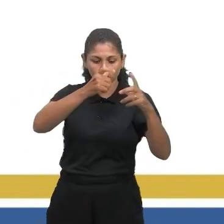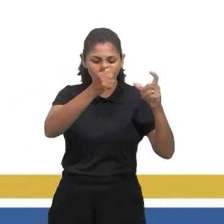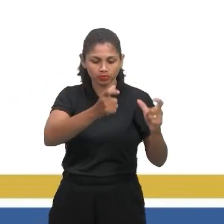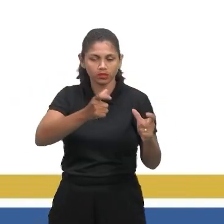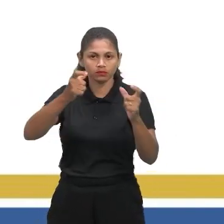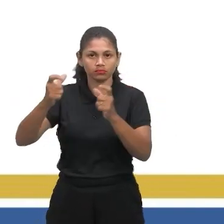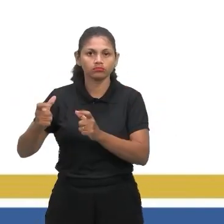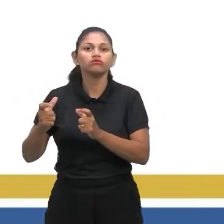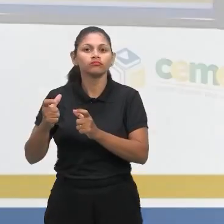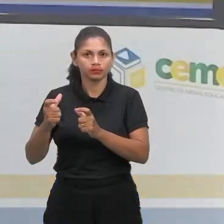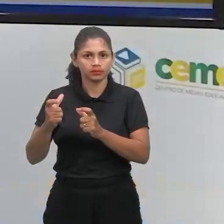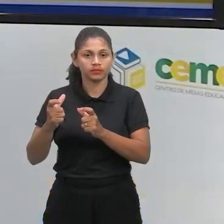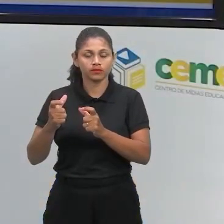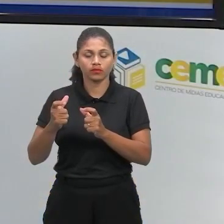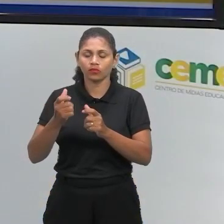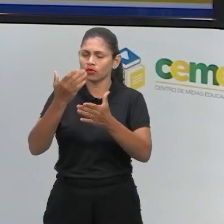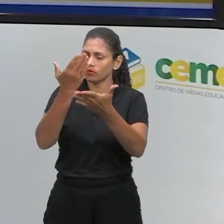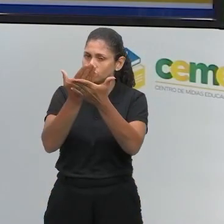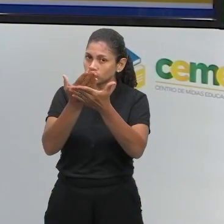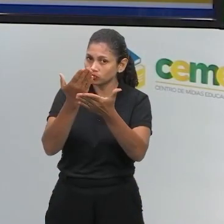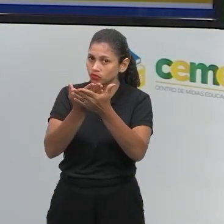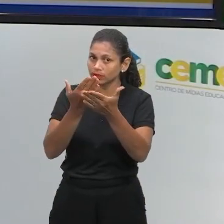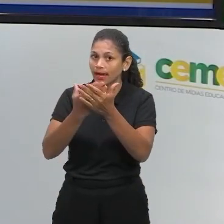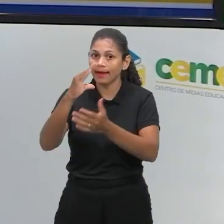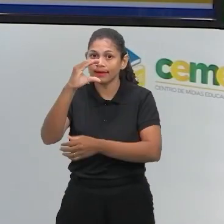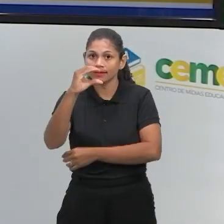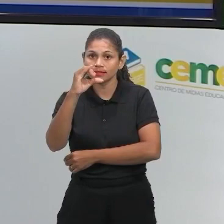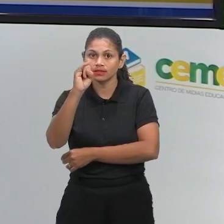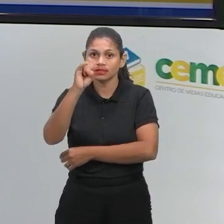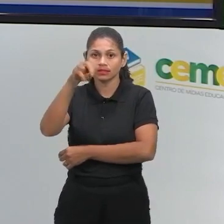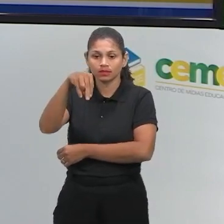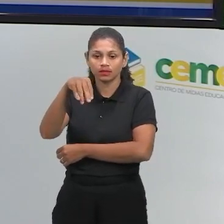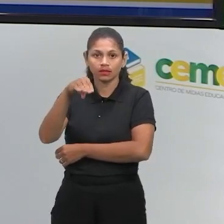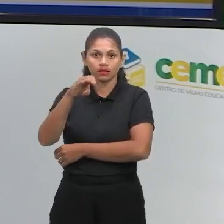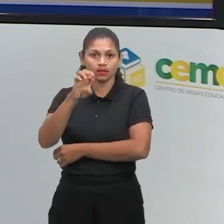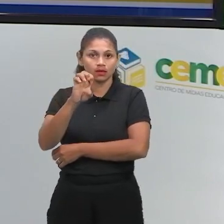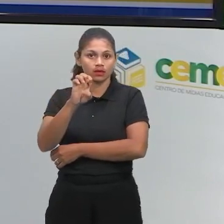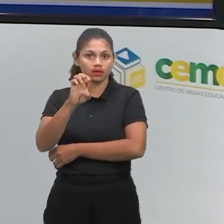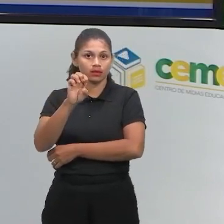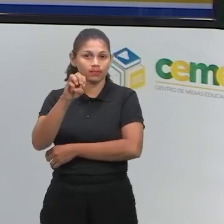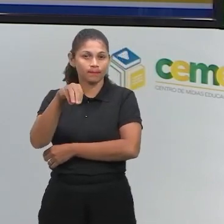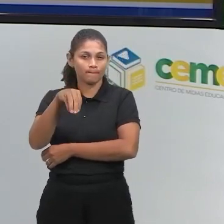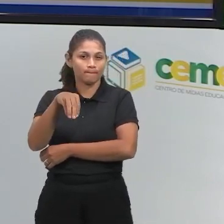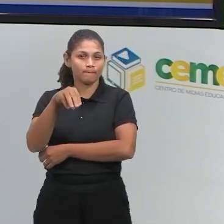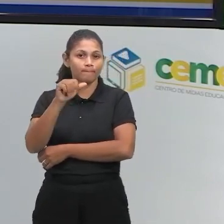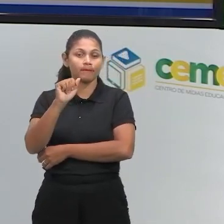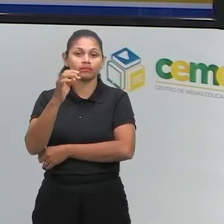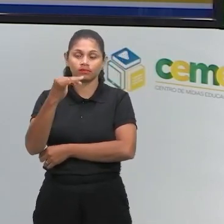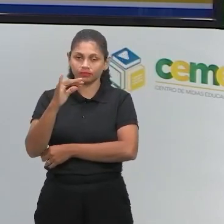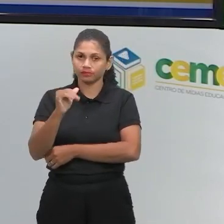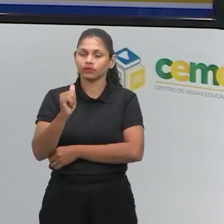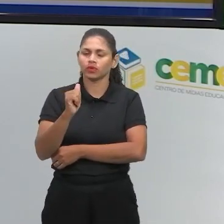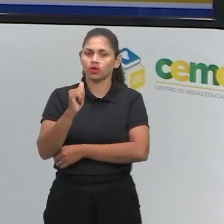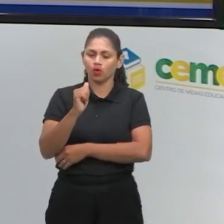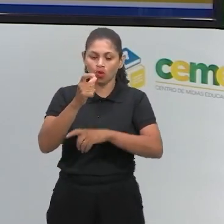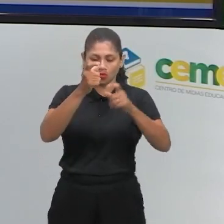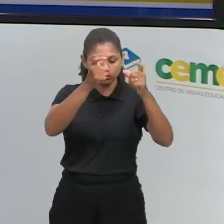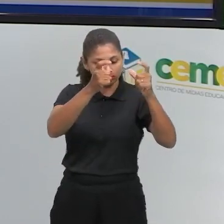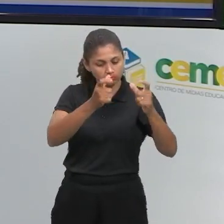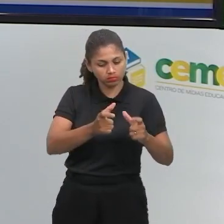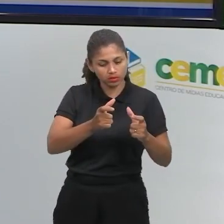seja, tudo aquilo que vamos estudar em cinemática. Existem dois tipos de móvel, que é o ponto material e também temos